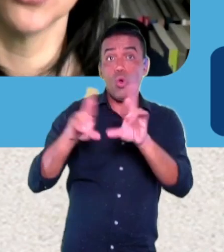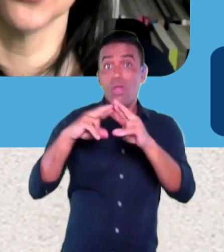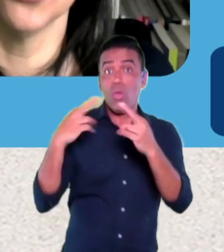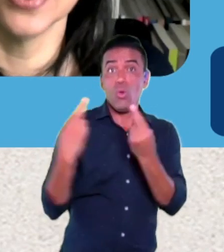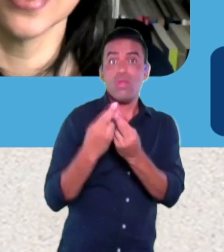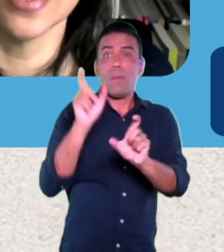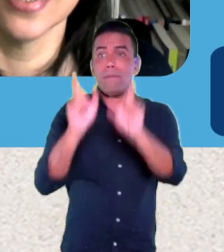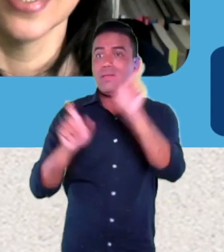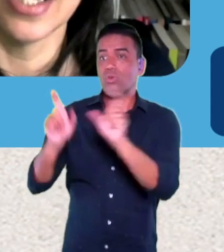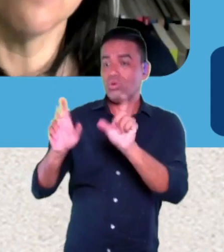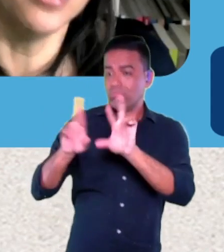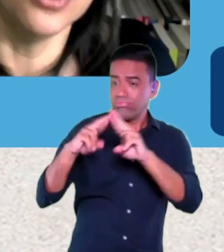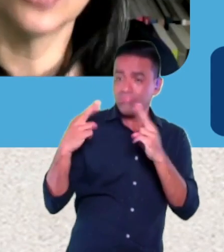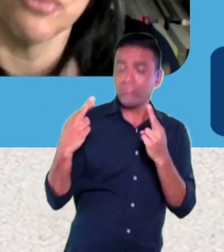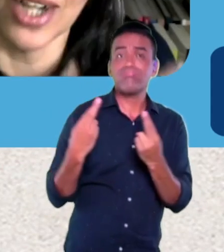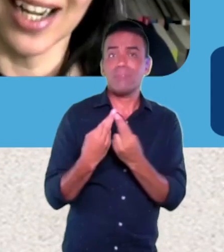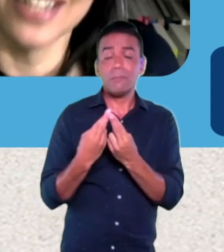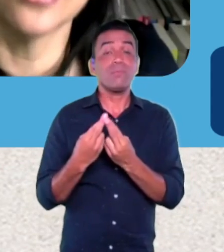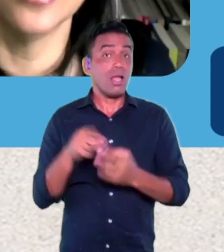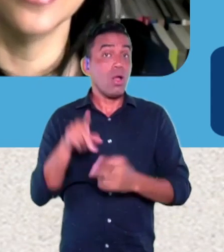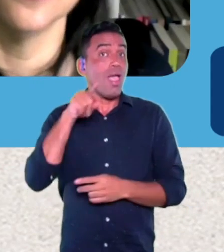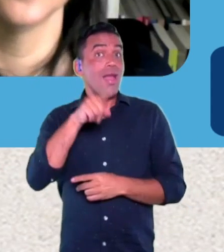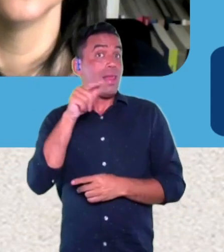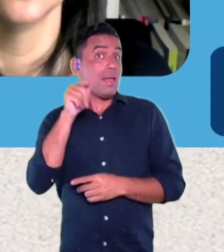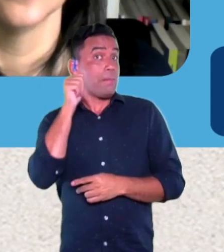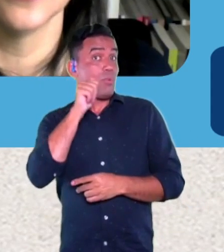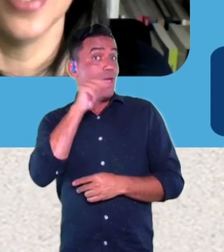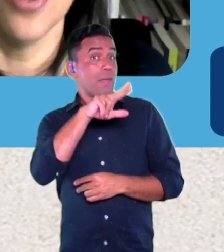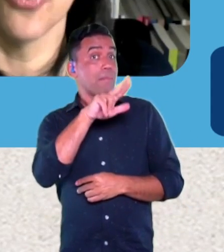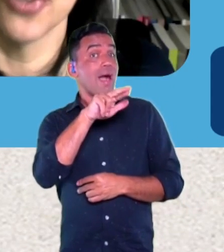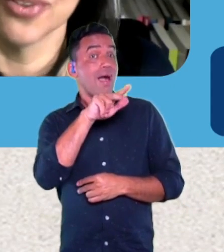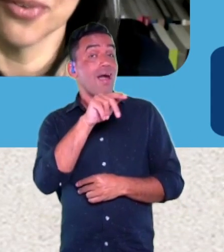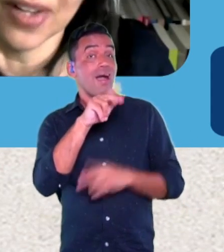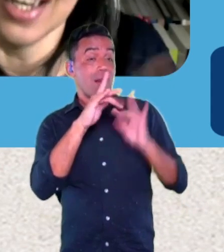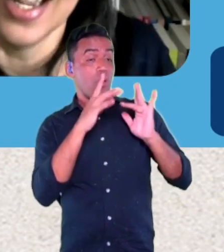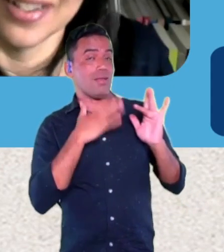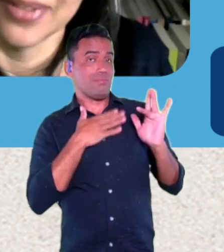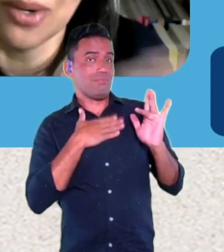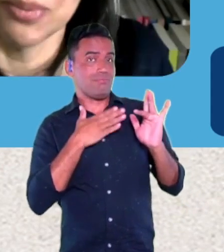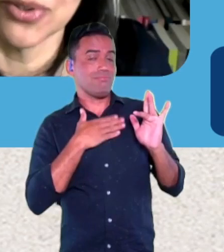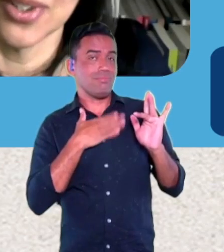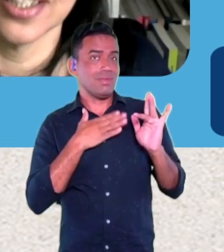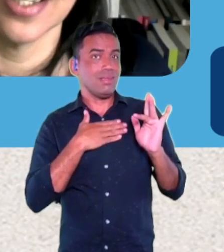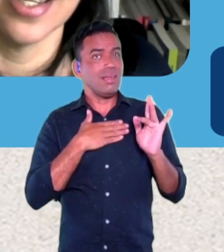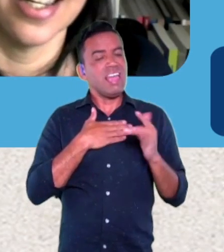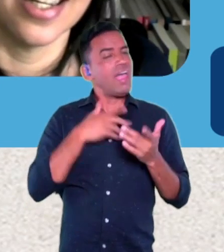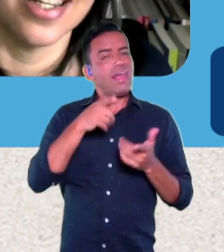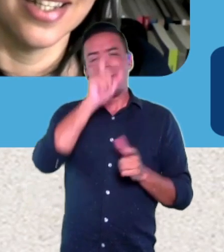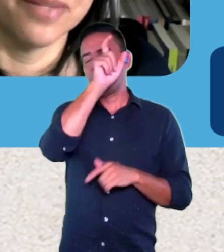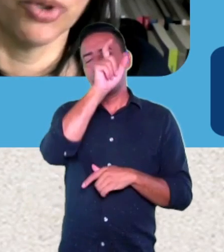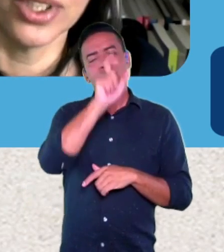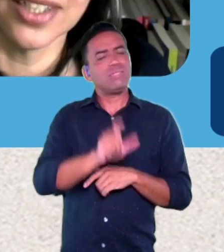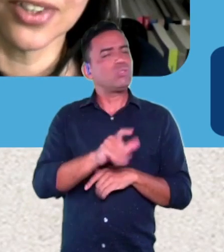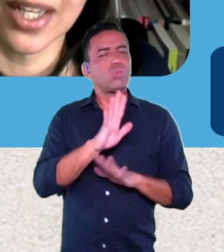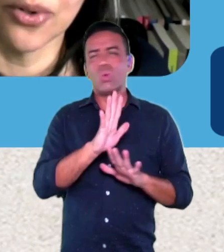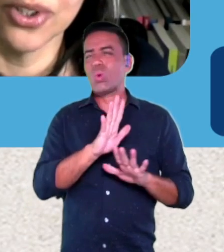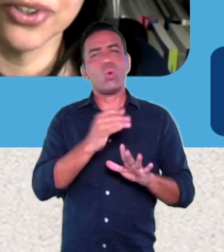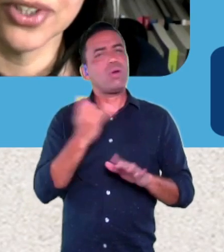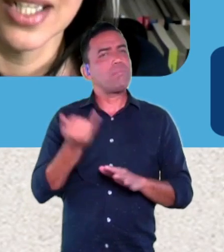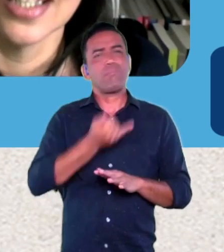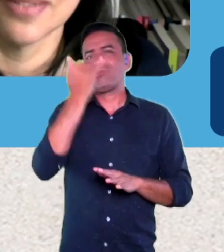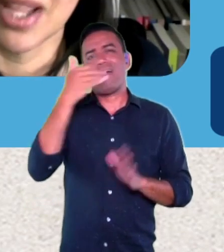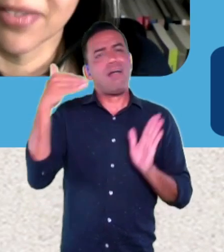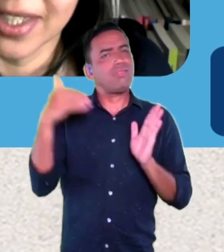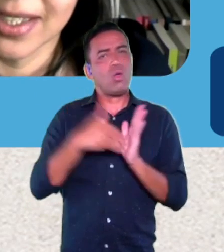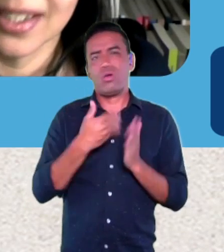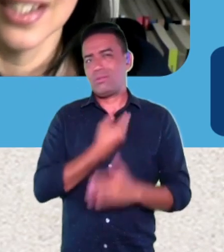essa pessoa, essa irmã do namorado, né? Que eu vou falar, porque é uma pessoa importante até